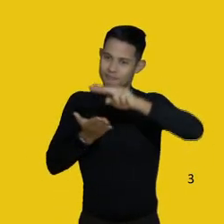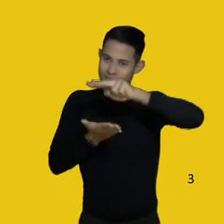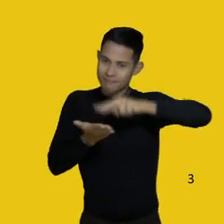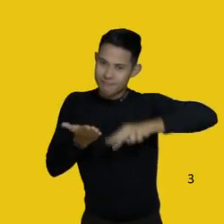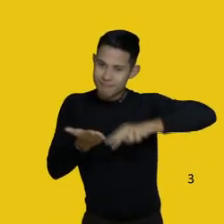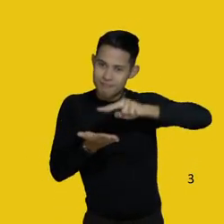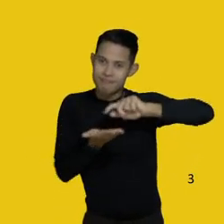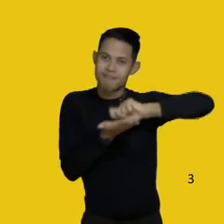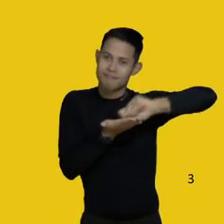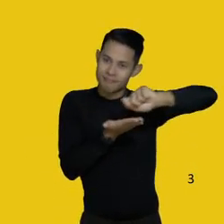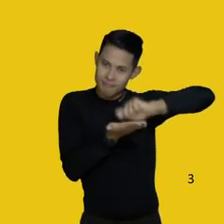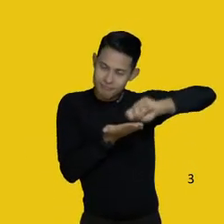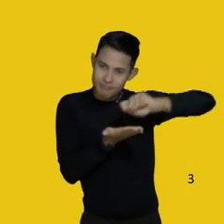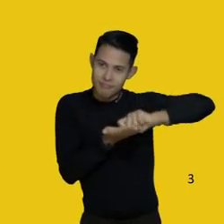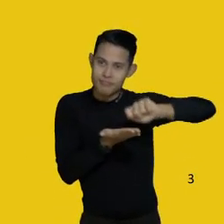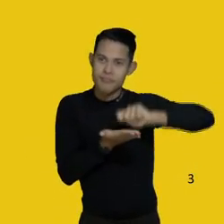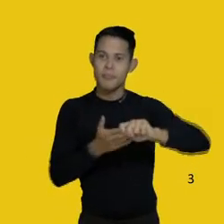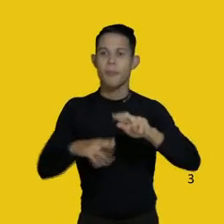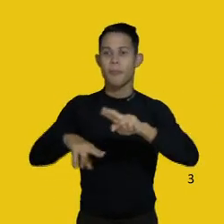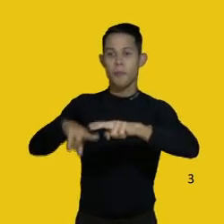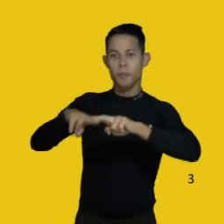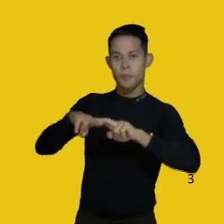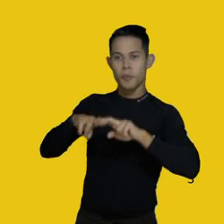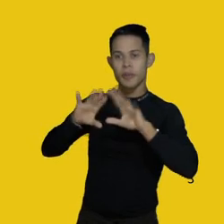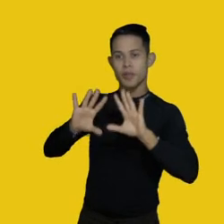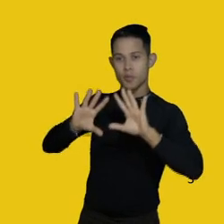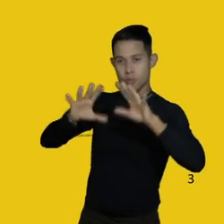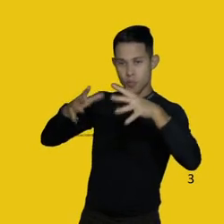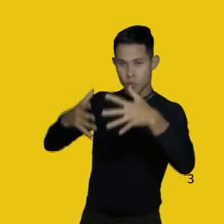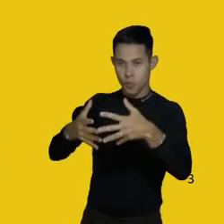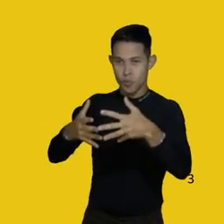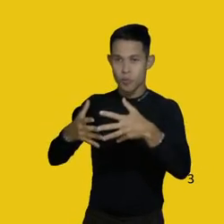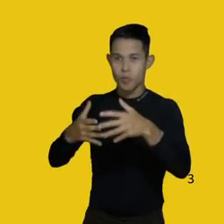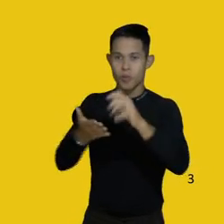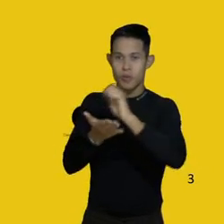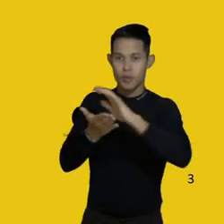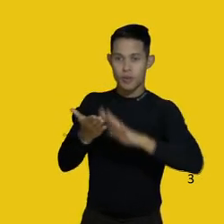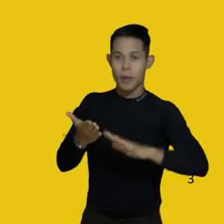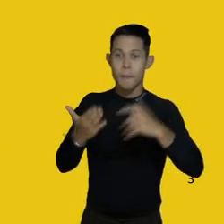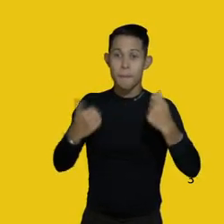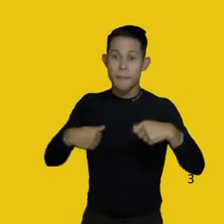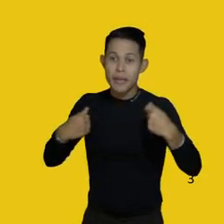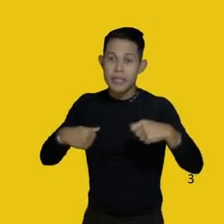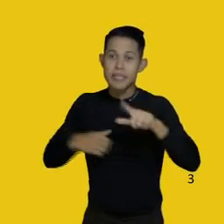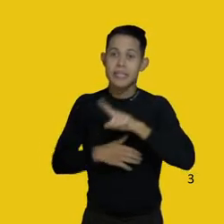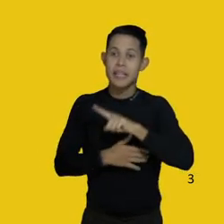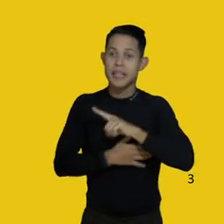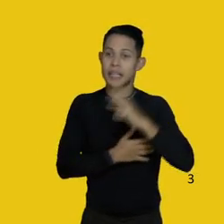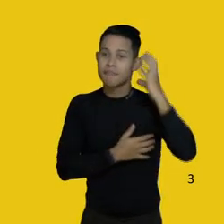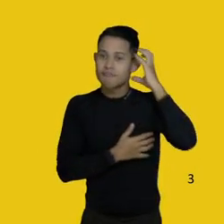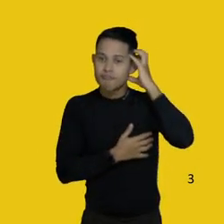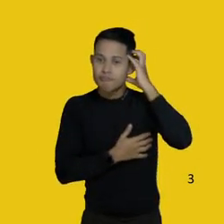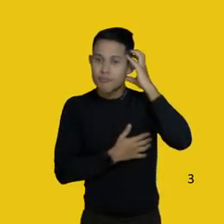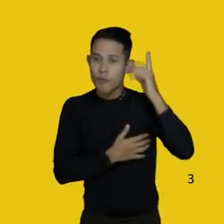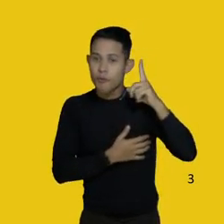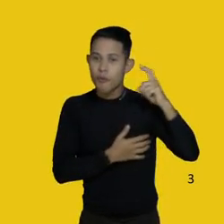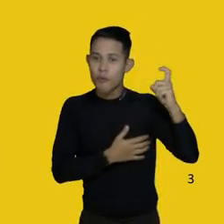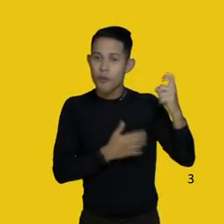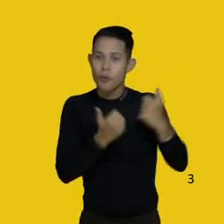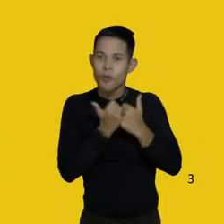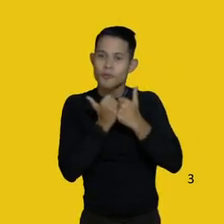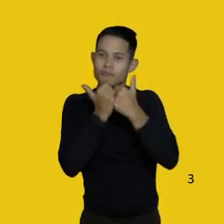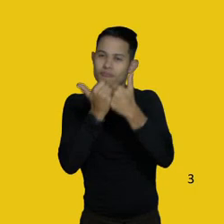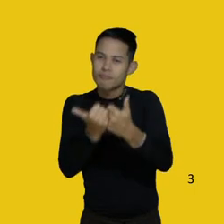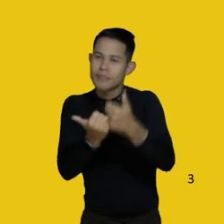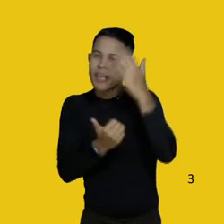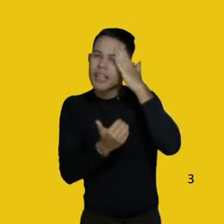equipe ã de avaliação multi interdisciplinar tem que ter aono para ver como foi esse processo de aquisição se essa